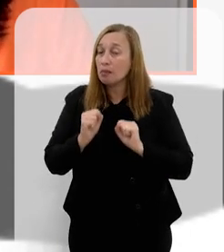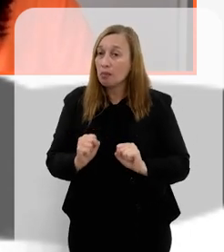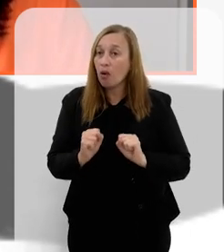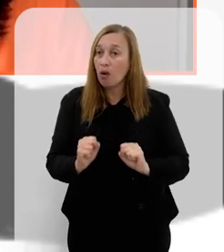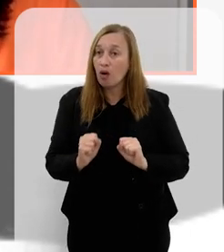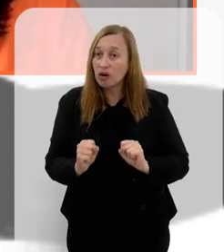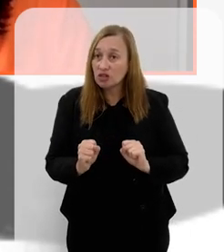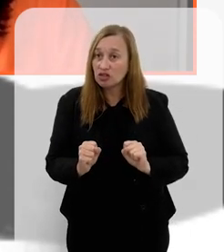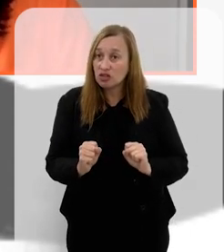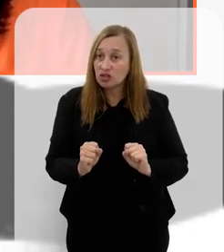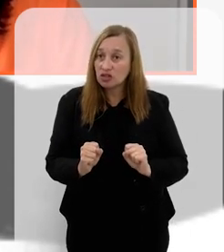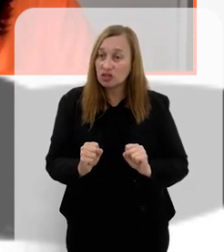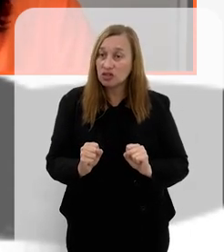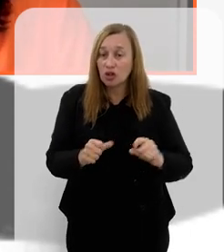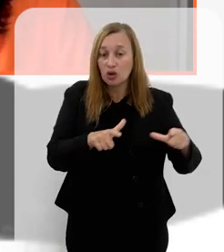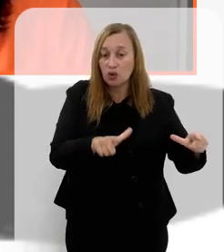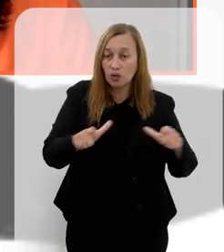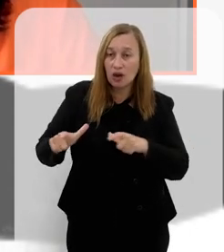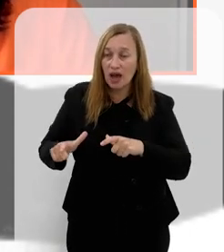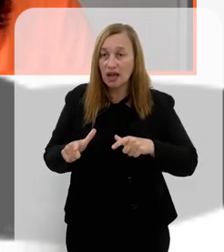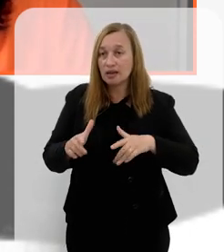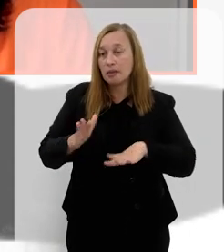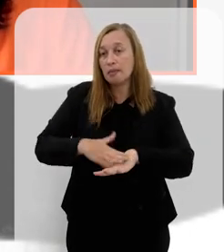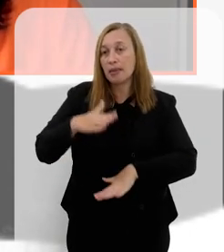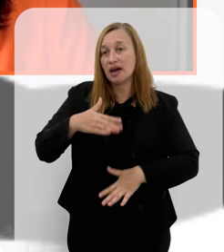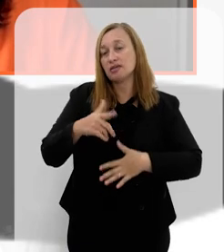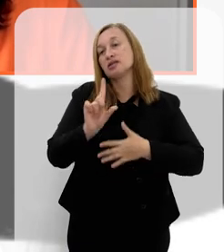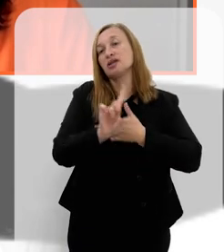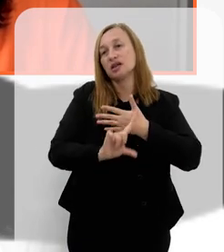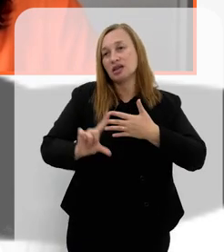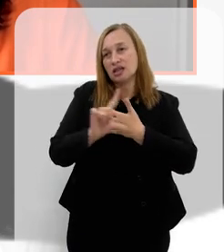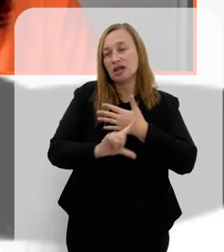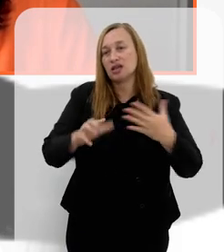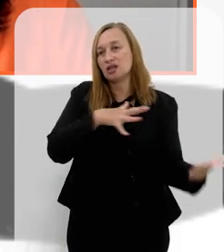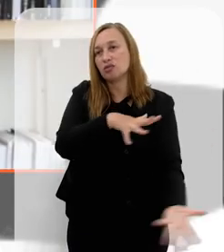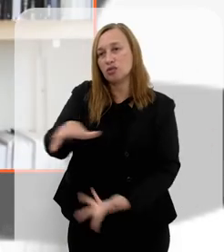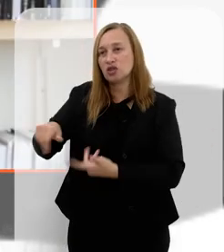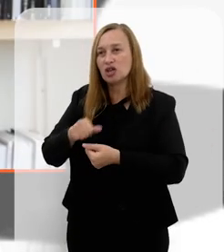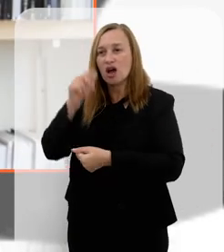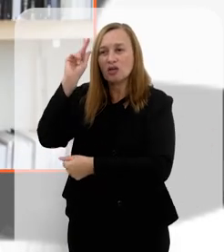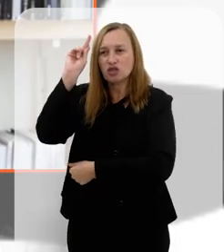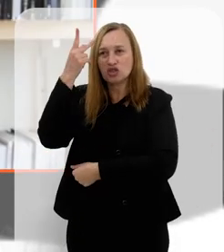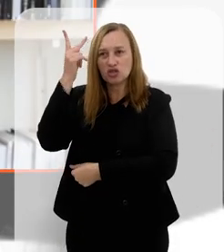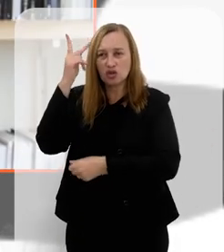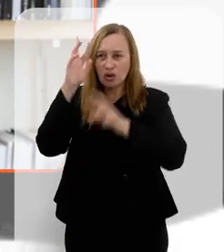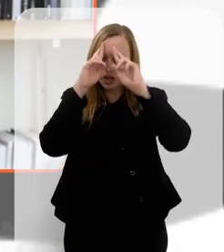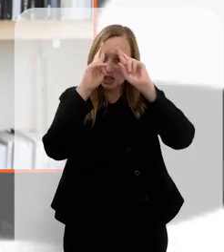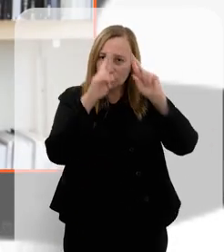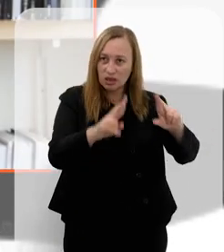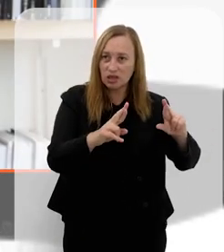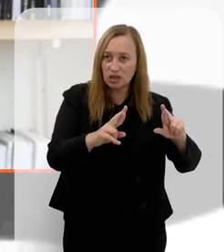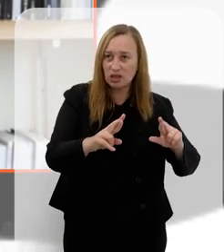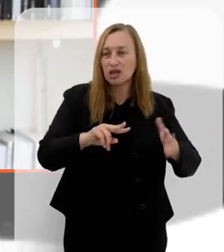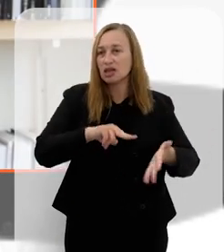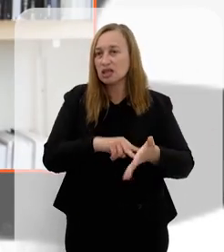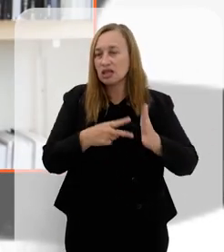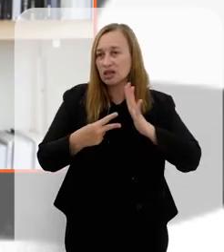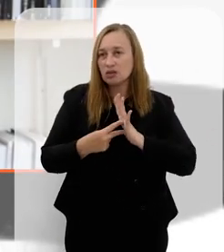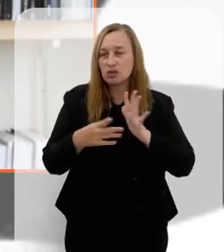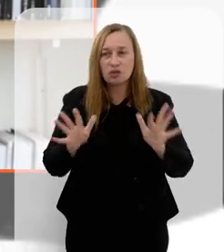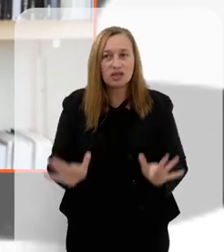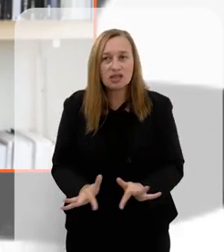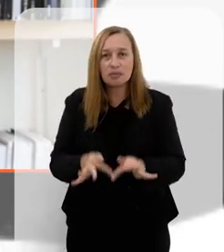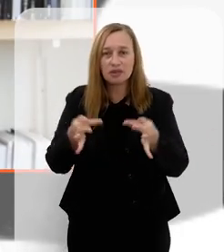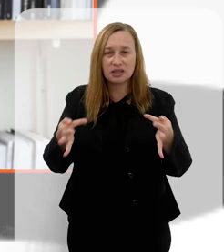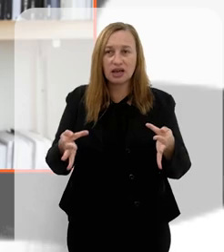pode aí nos compêndios mais respeitados da literatura mundial, historicamente, né, que eles traduzem com esse